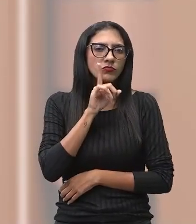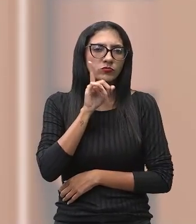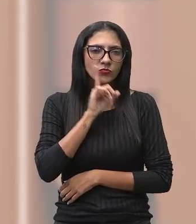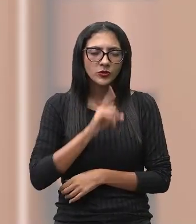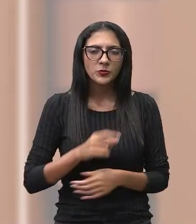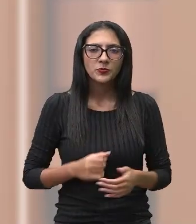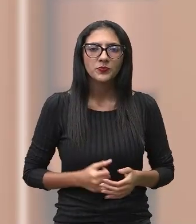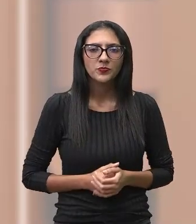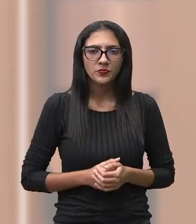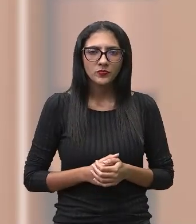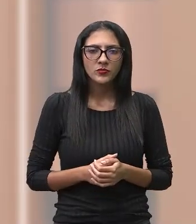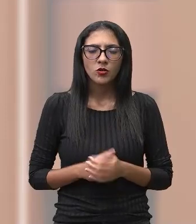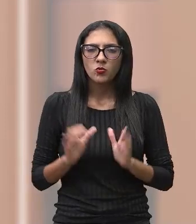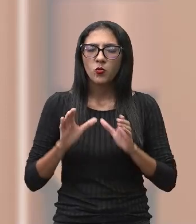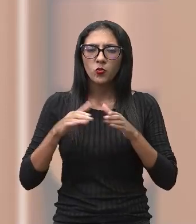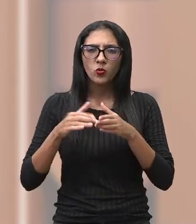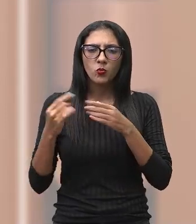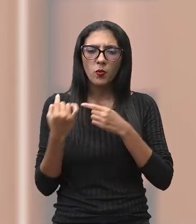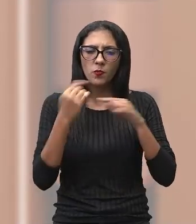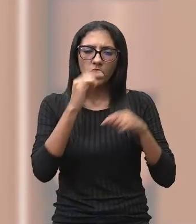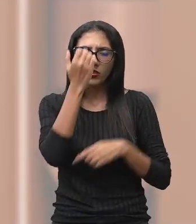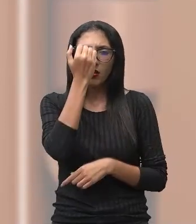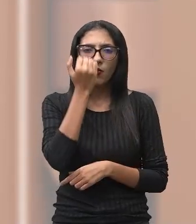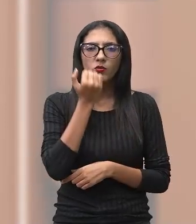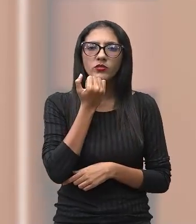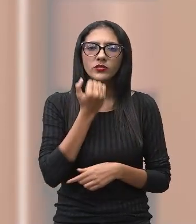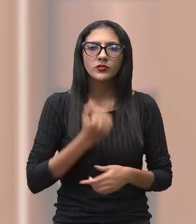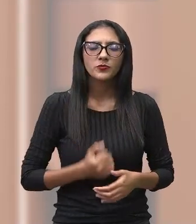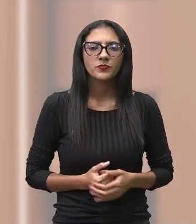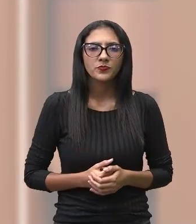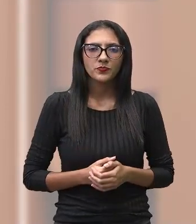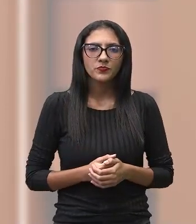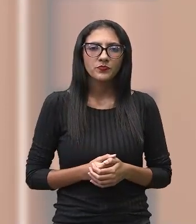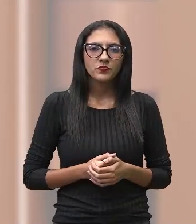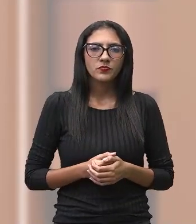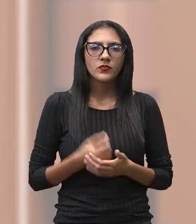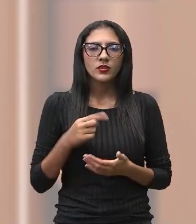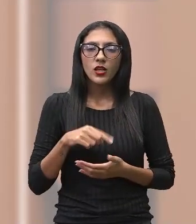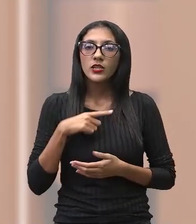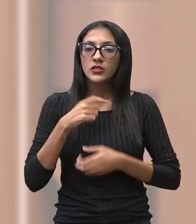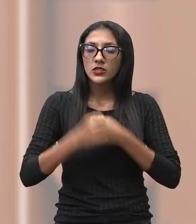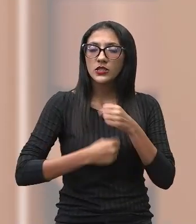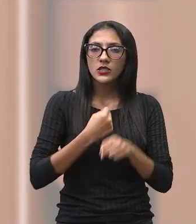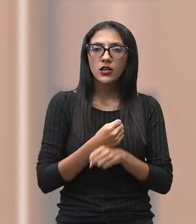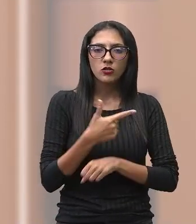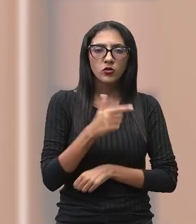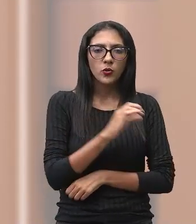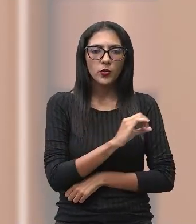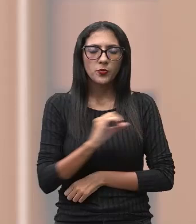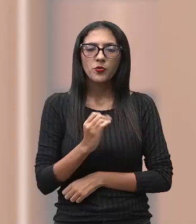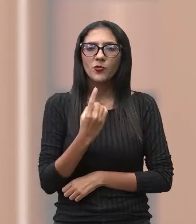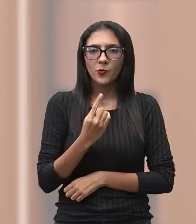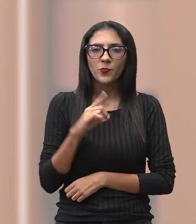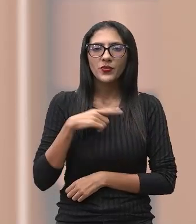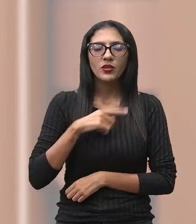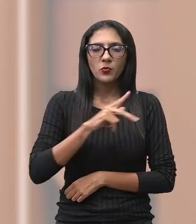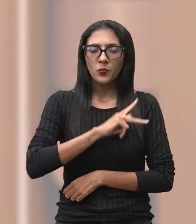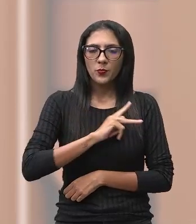os ataques terroristas, em 2001, o presidente do país